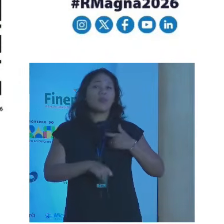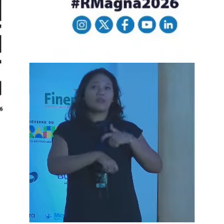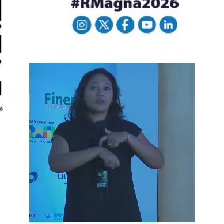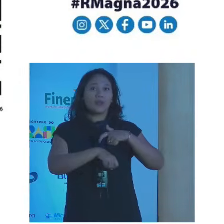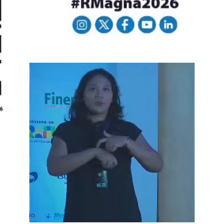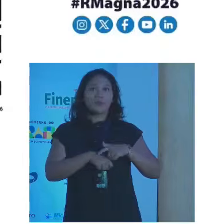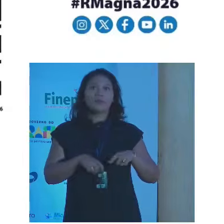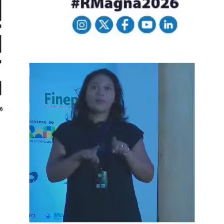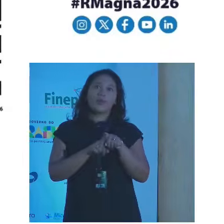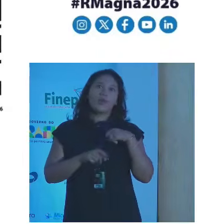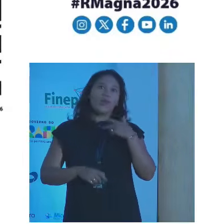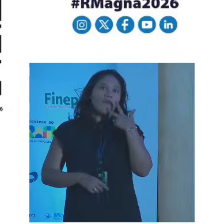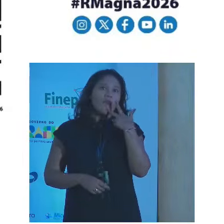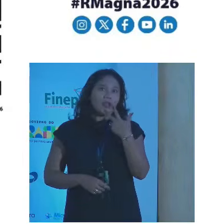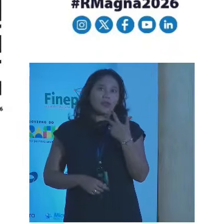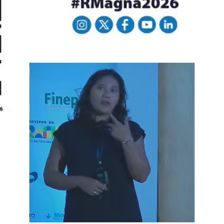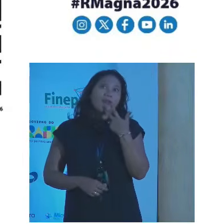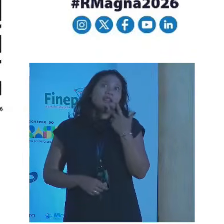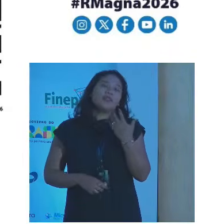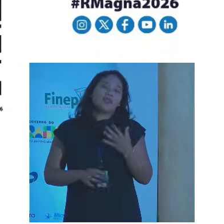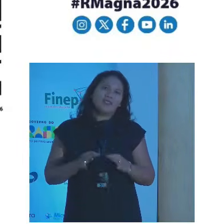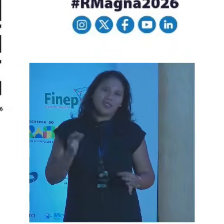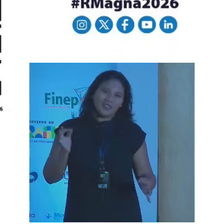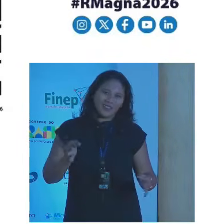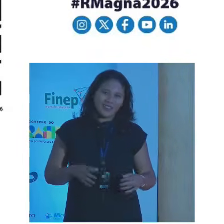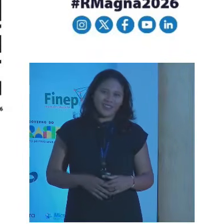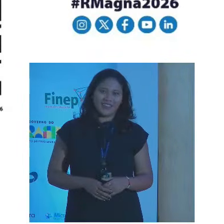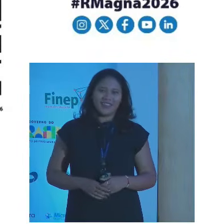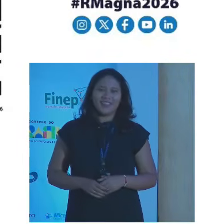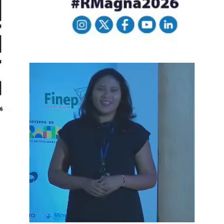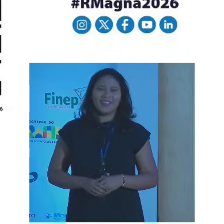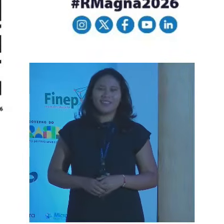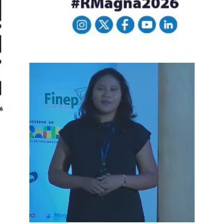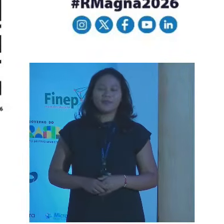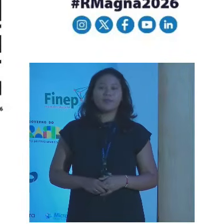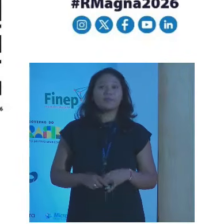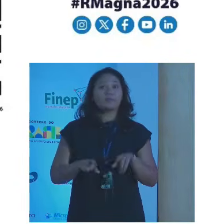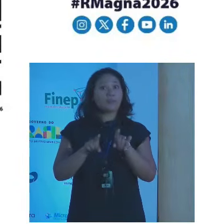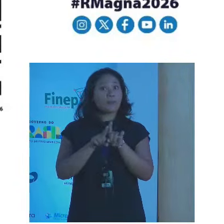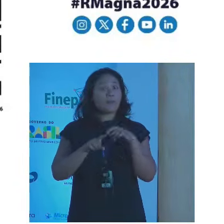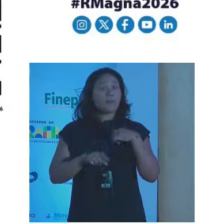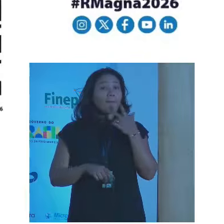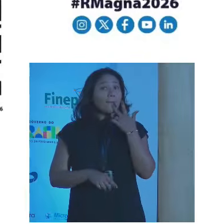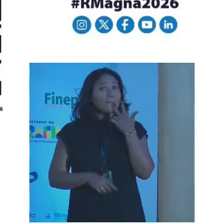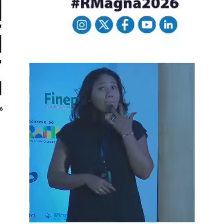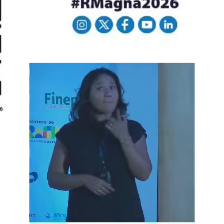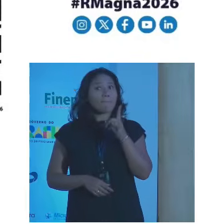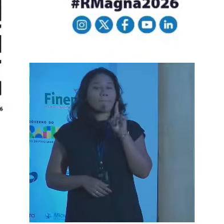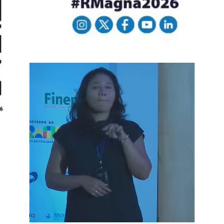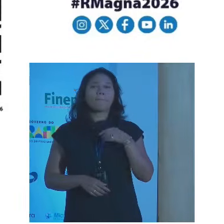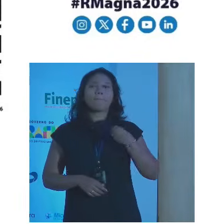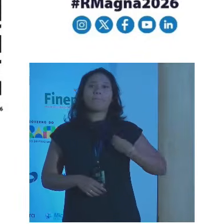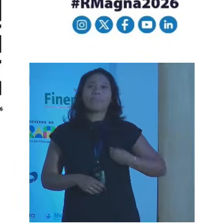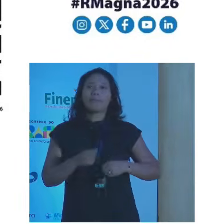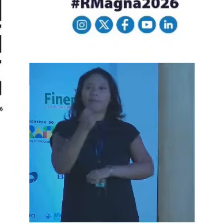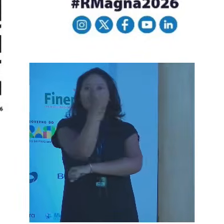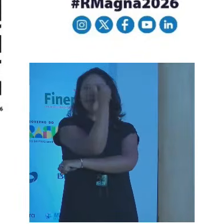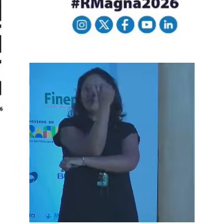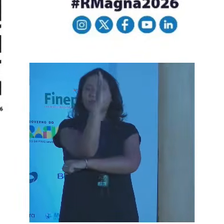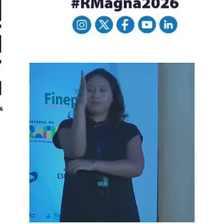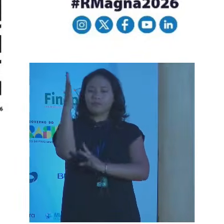tempo. Como eu falei, a gente fala demais, né? Então, como eu destaquei, os manguezais estão